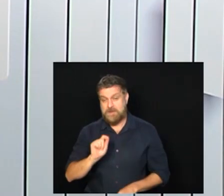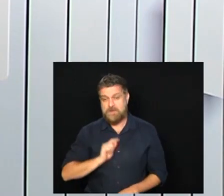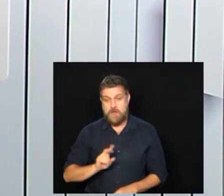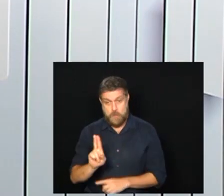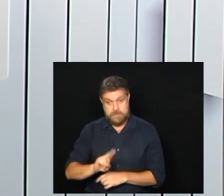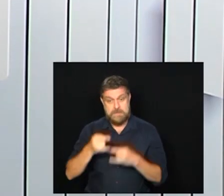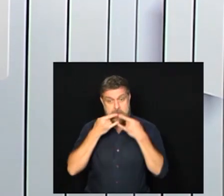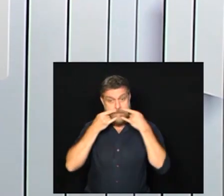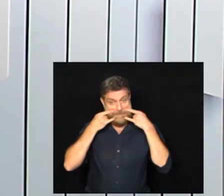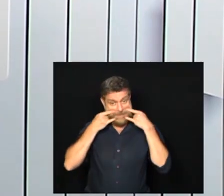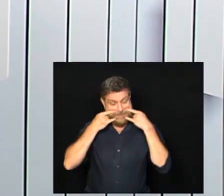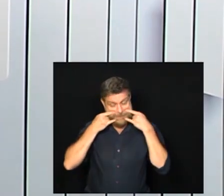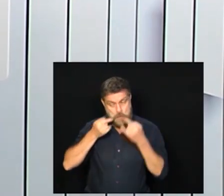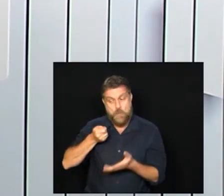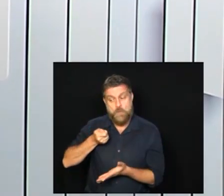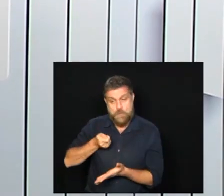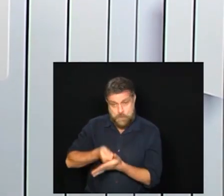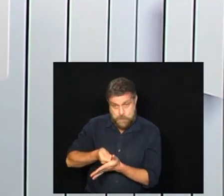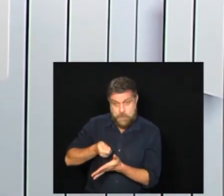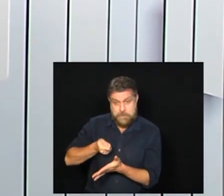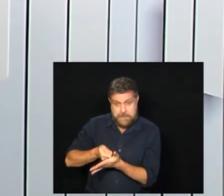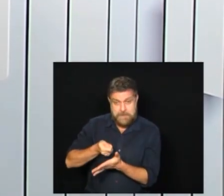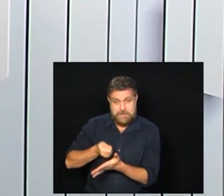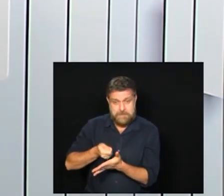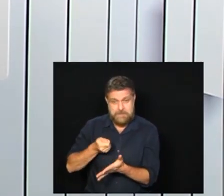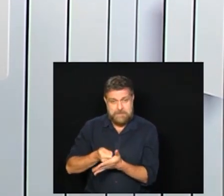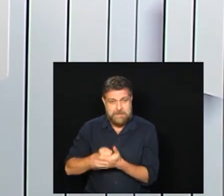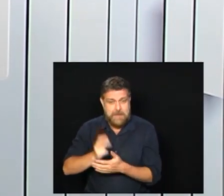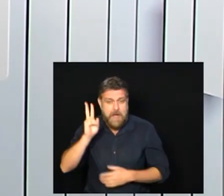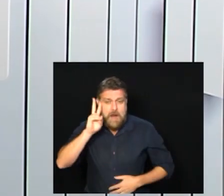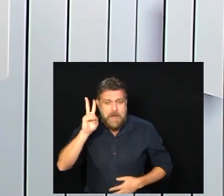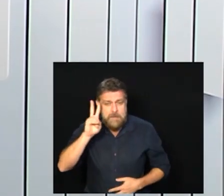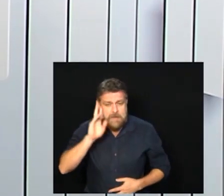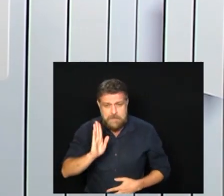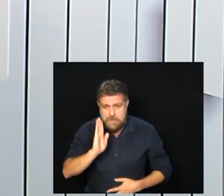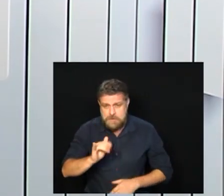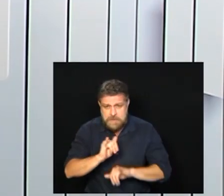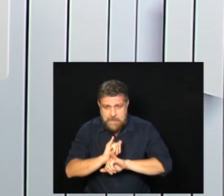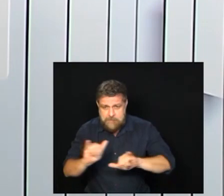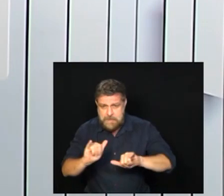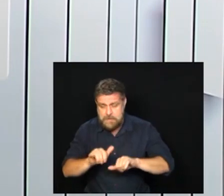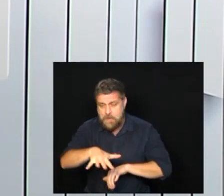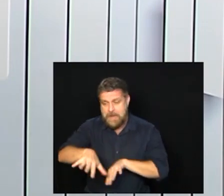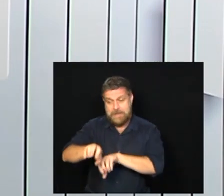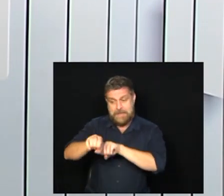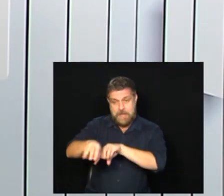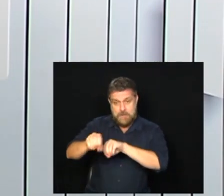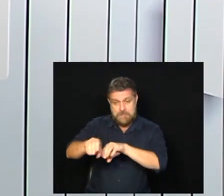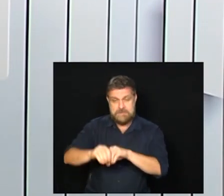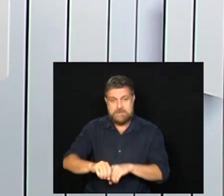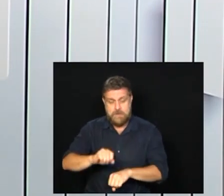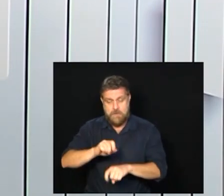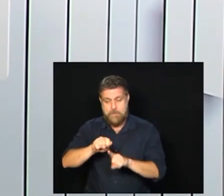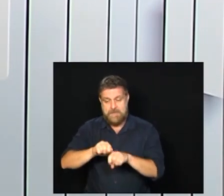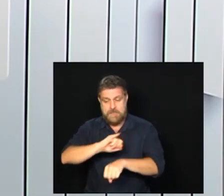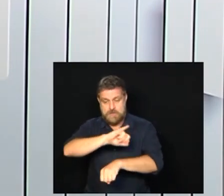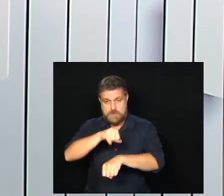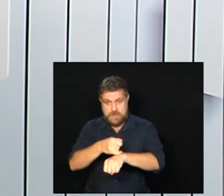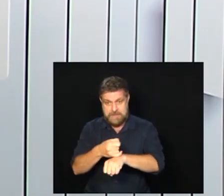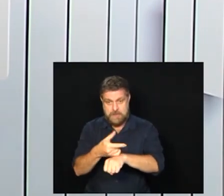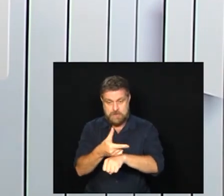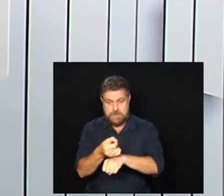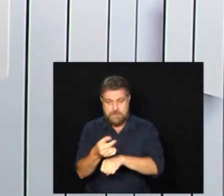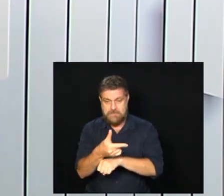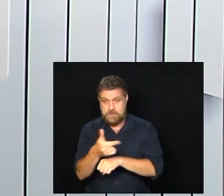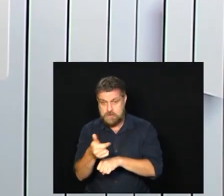de máscara, ela é obrigatória. Lembrando, e já falando sobre educação, que a partir de janeiro de 2022,